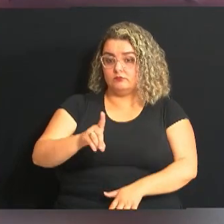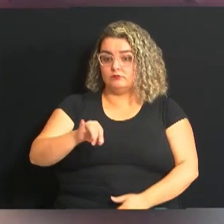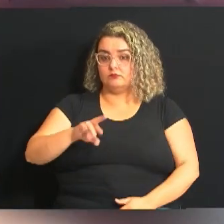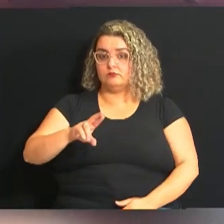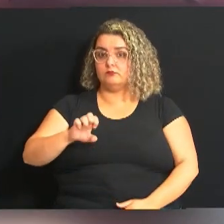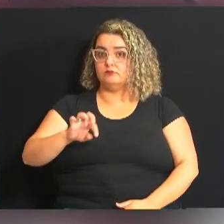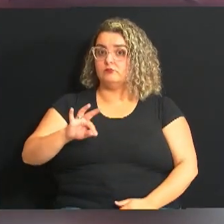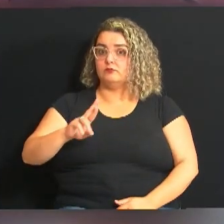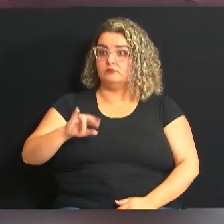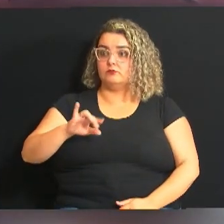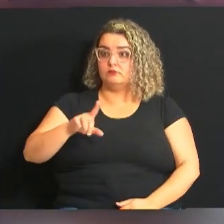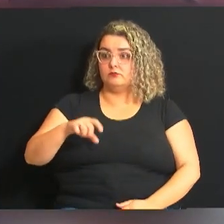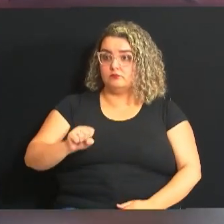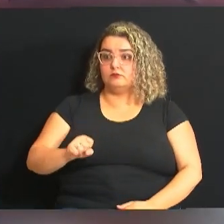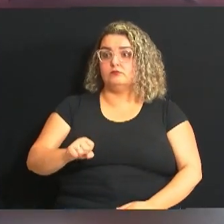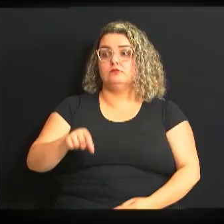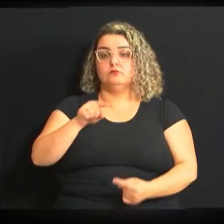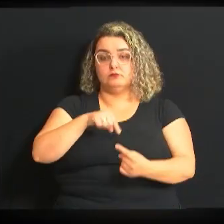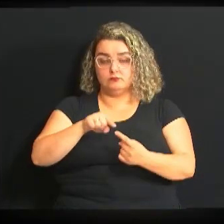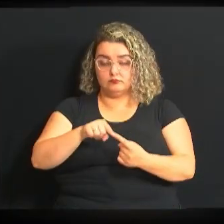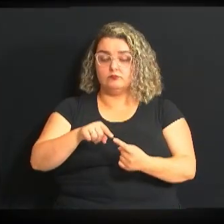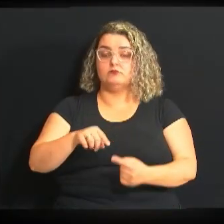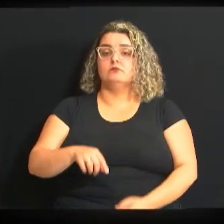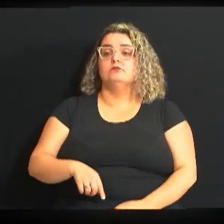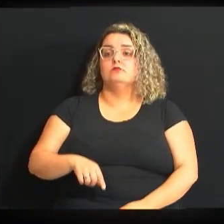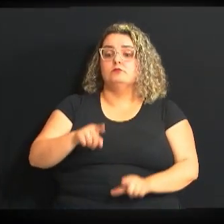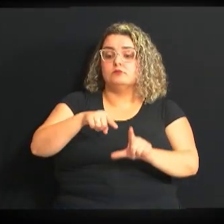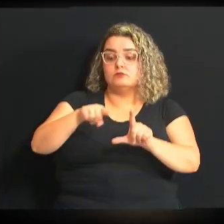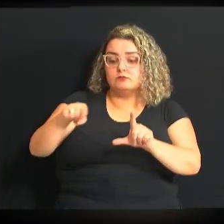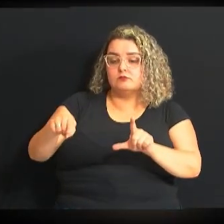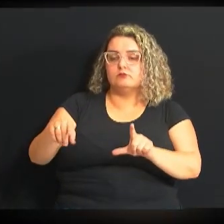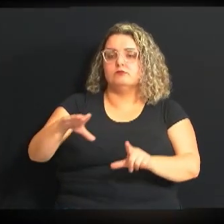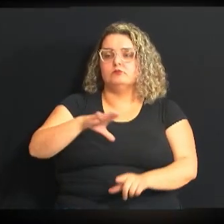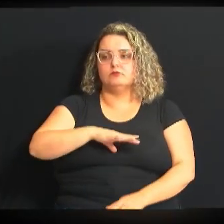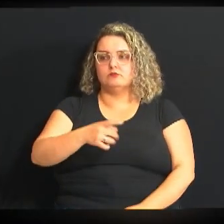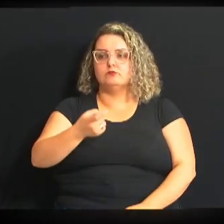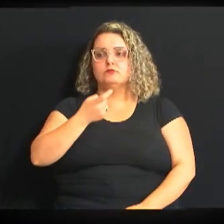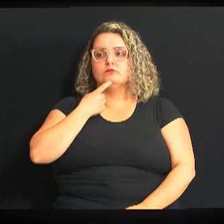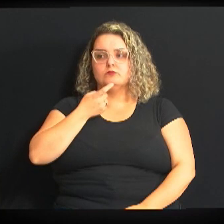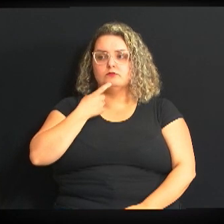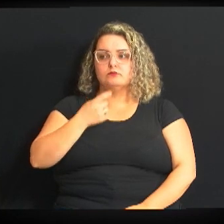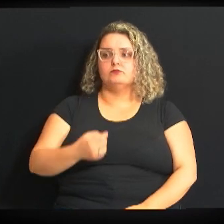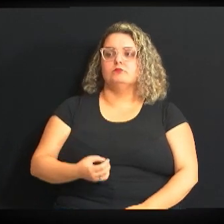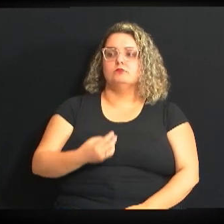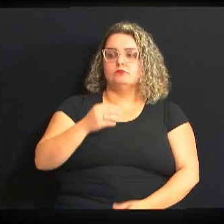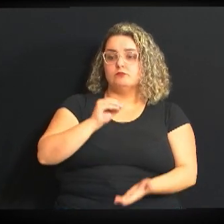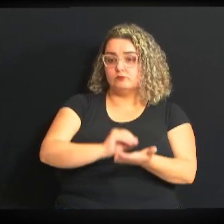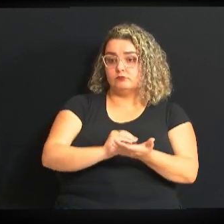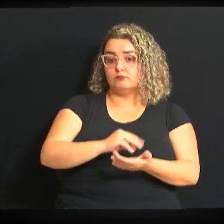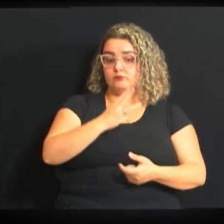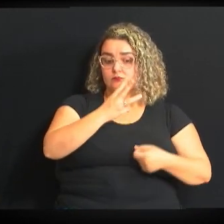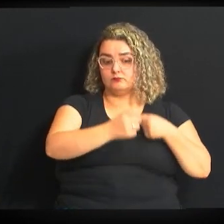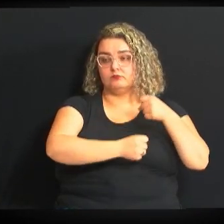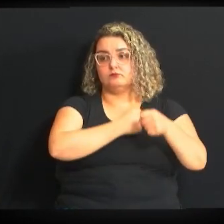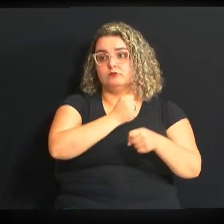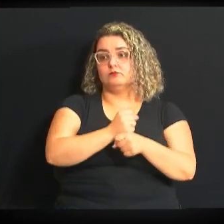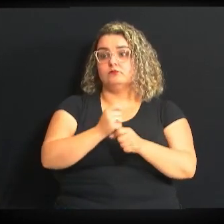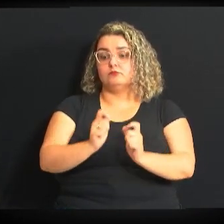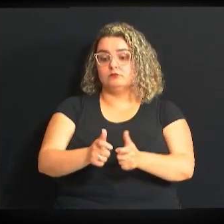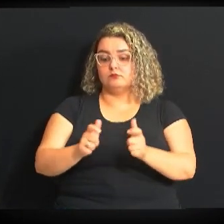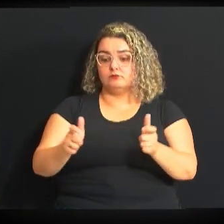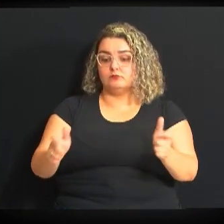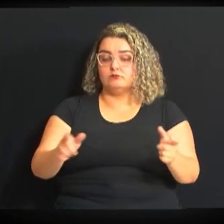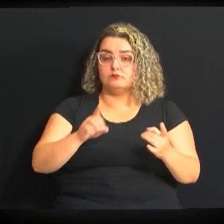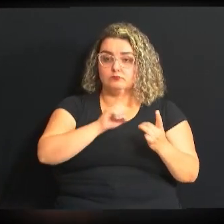e indicadores da saúde do município. Nos últimos 3 anos, a gente vem aumentando a cobertura